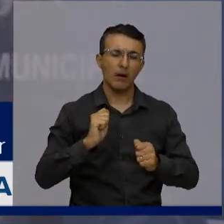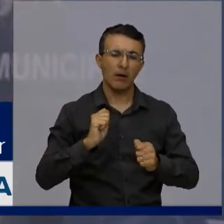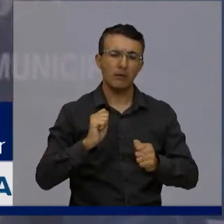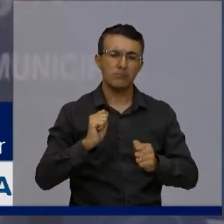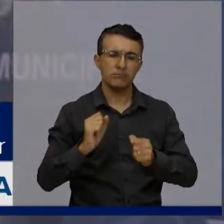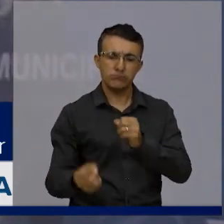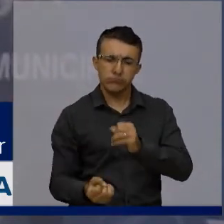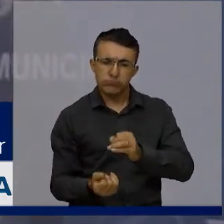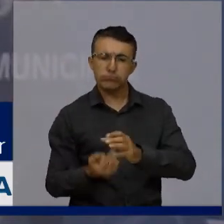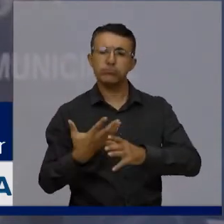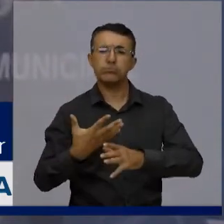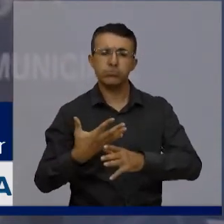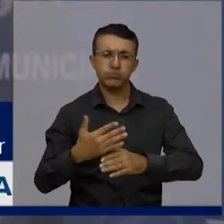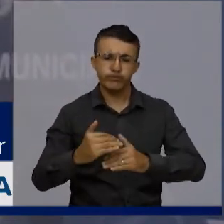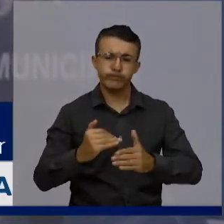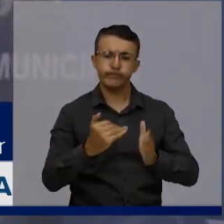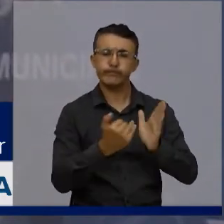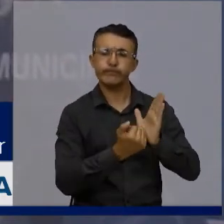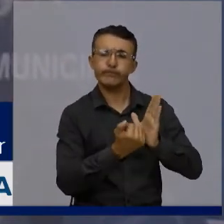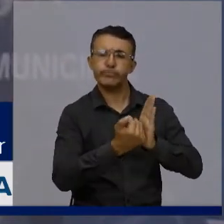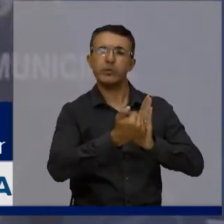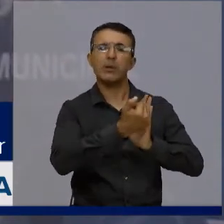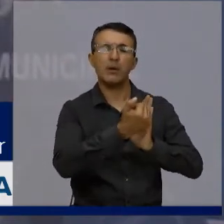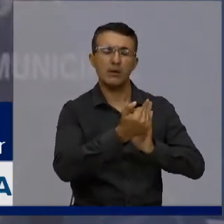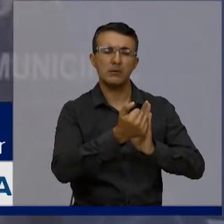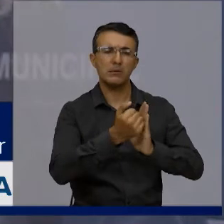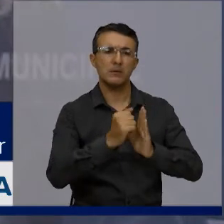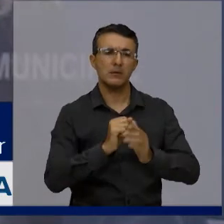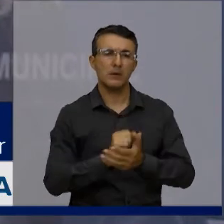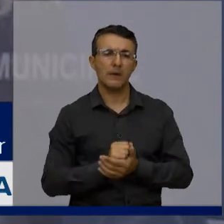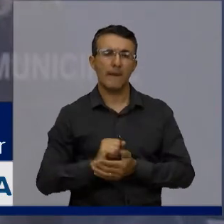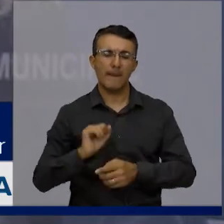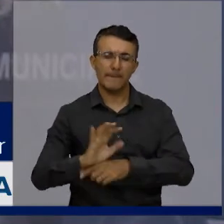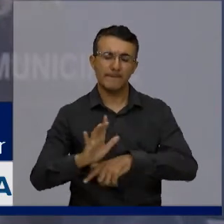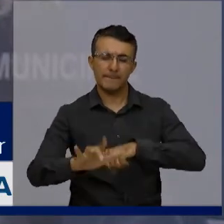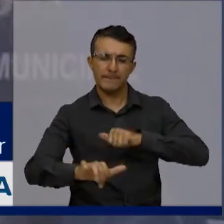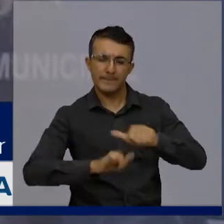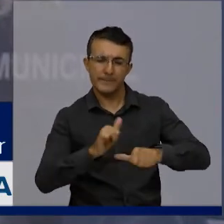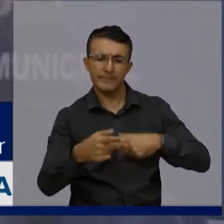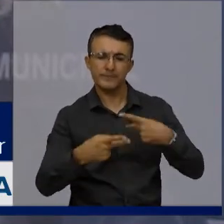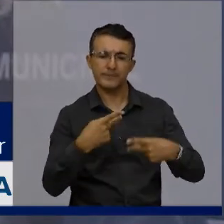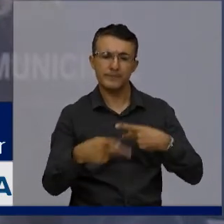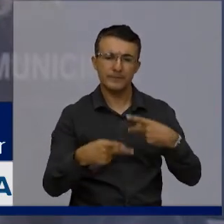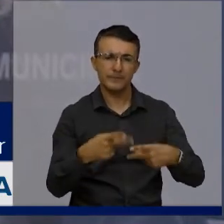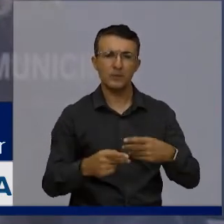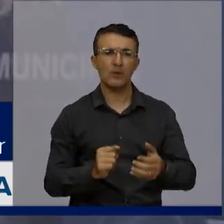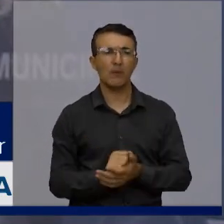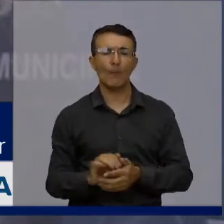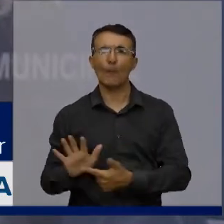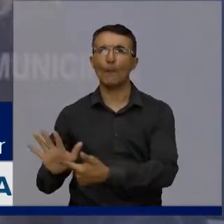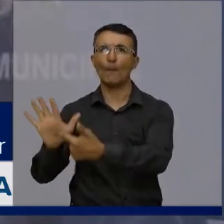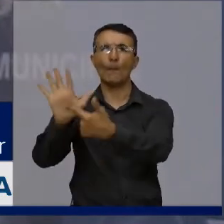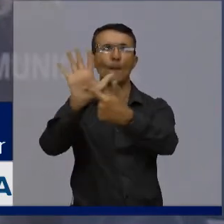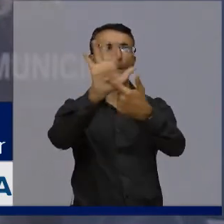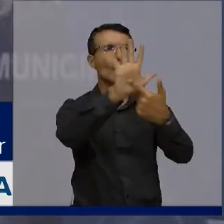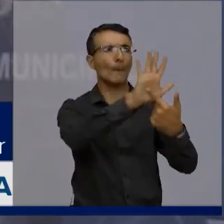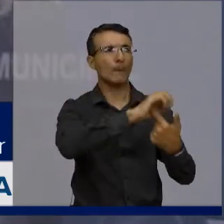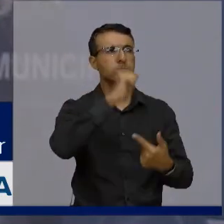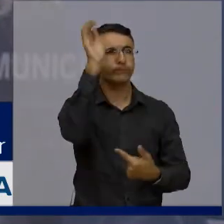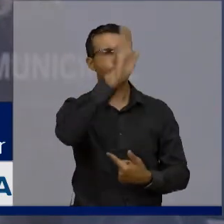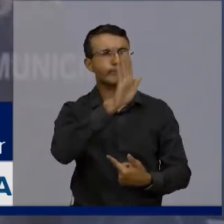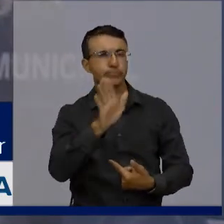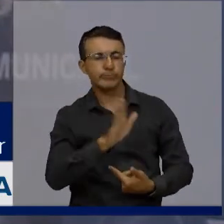pais, à realidade de outros municípios, até transformar São José dos Campos em uma referência no atendimento,